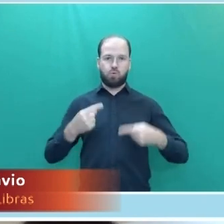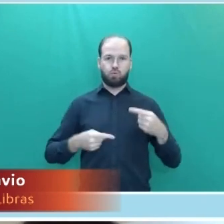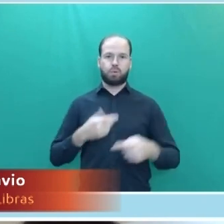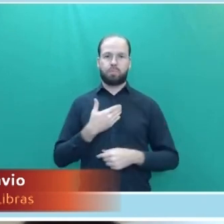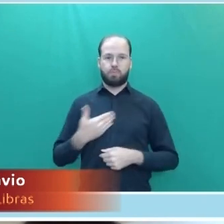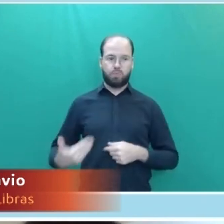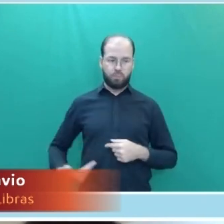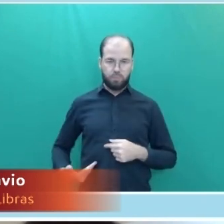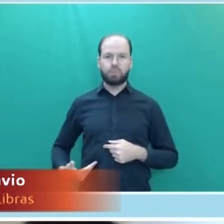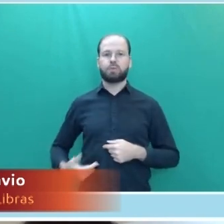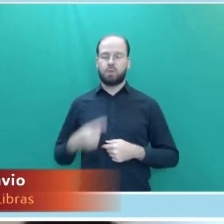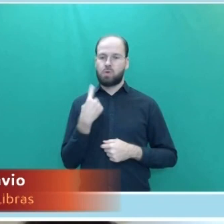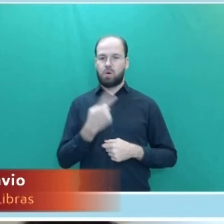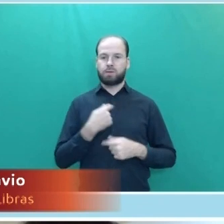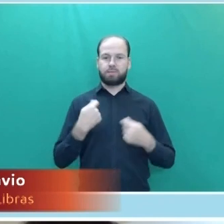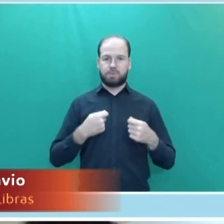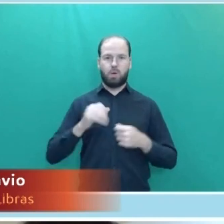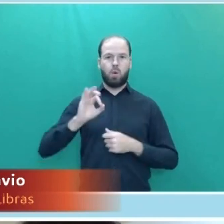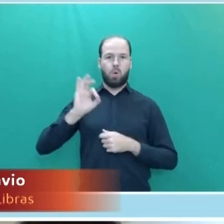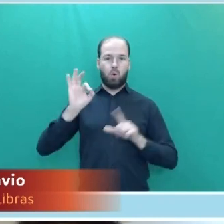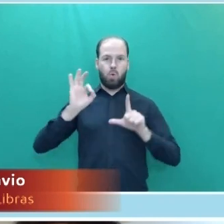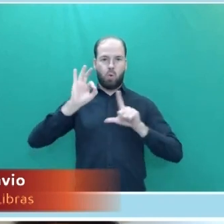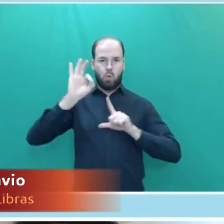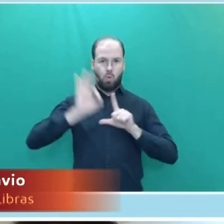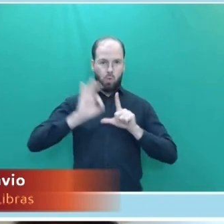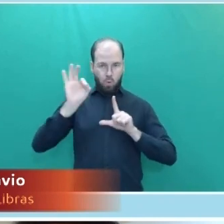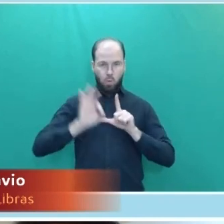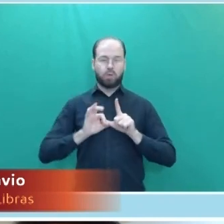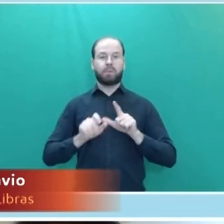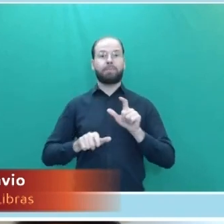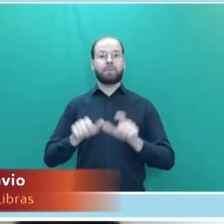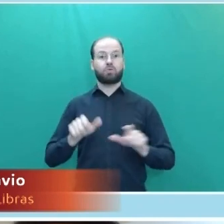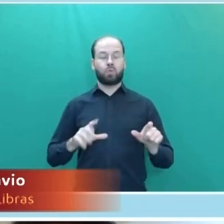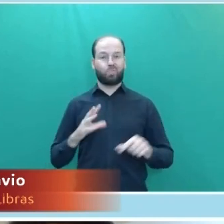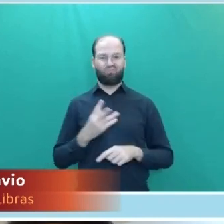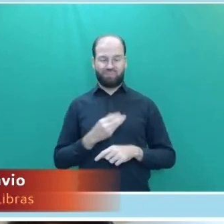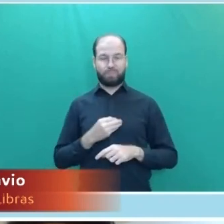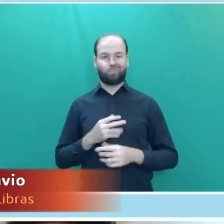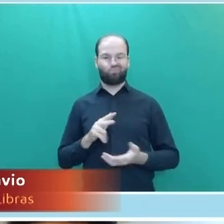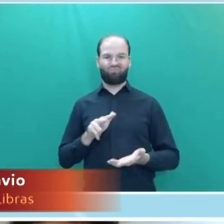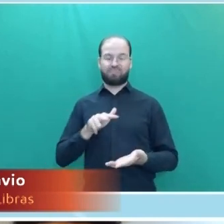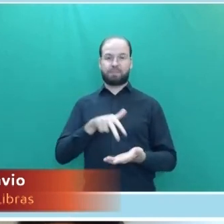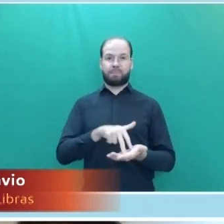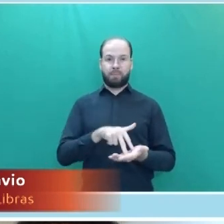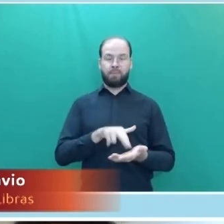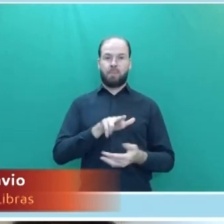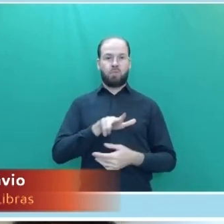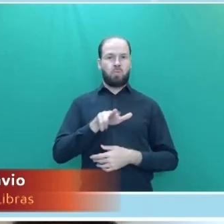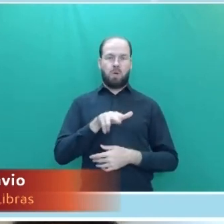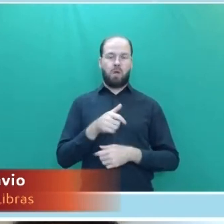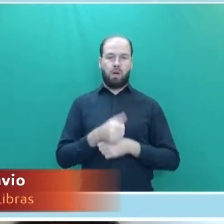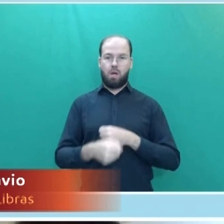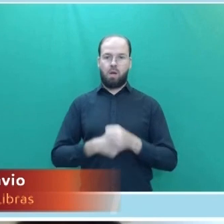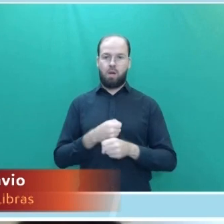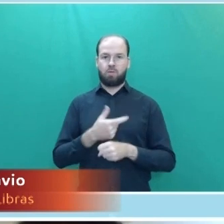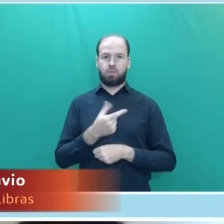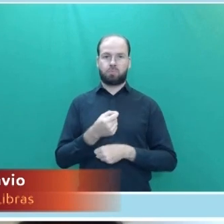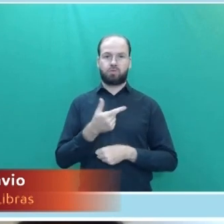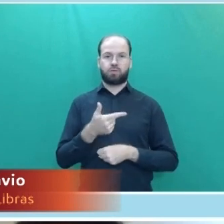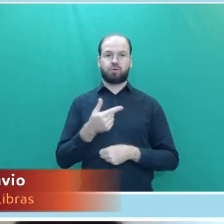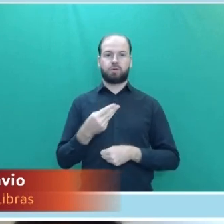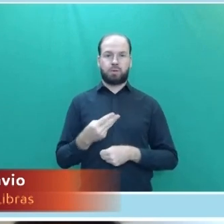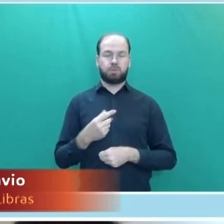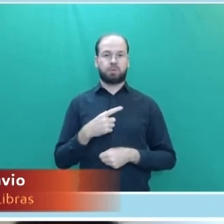públicas, né, a gente precisa de cotas para pessoas trans nos espaços, né, não dá para em 2023 você ter uma